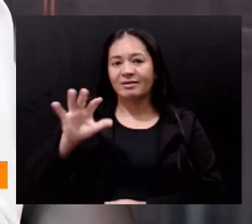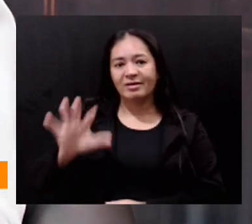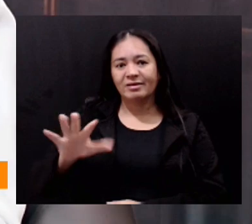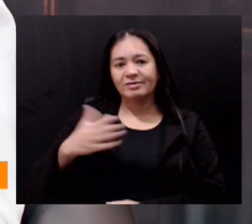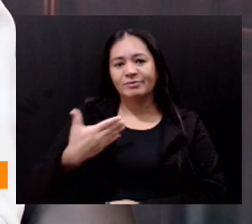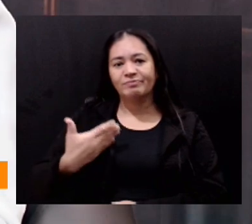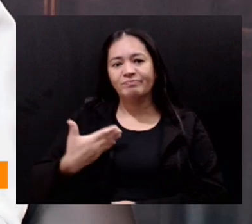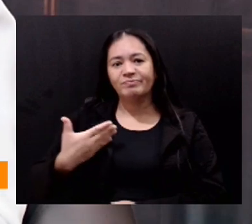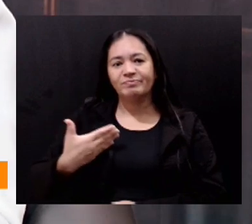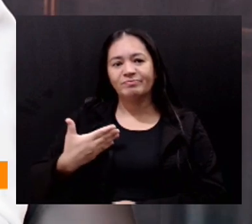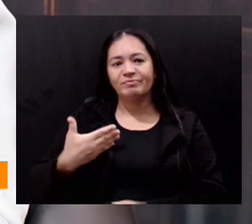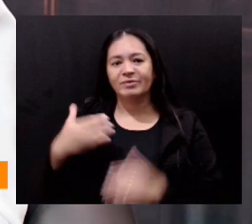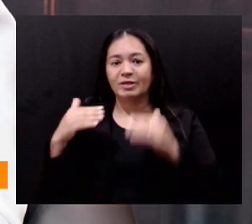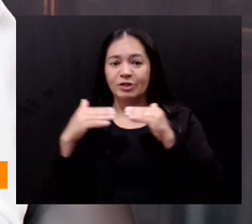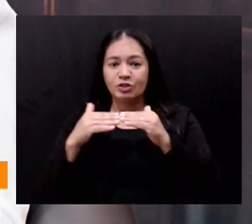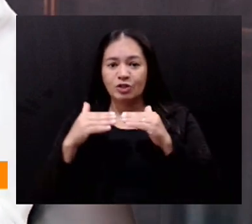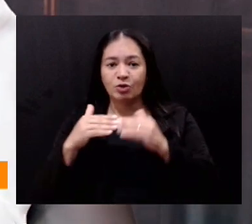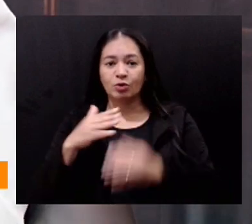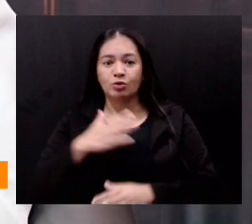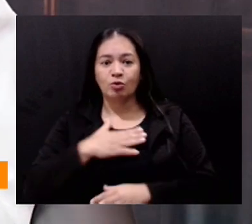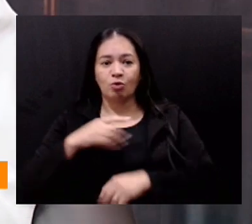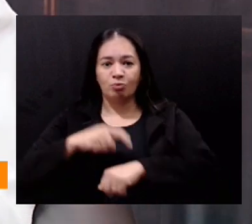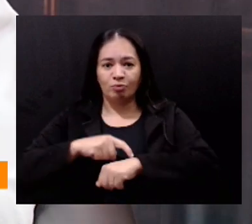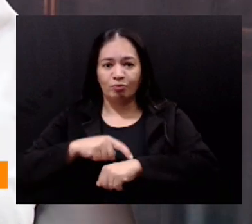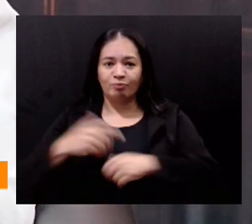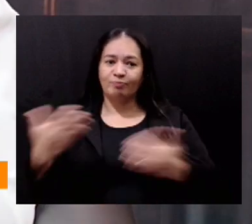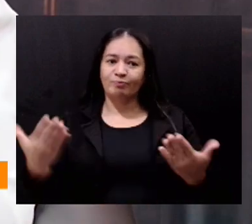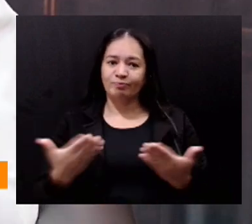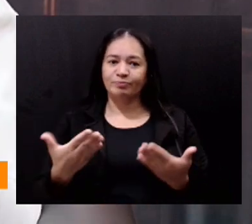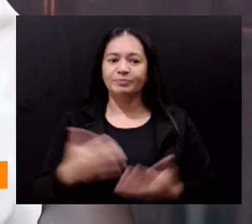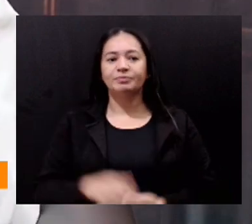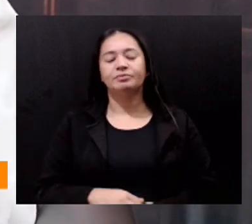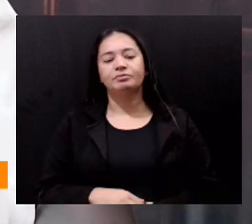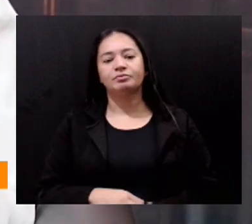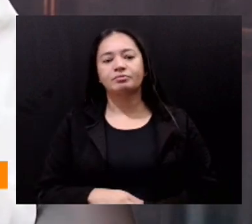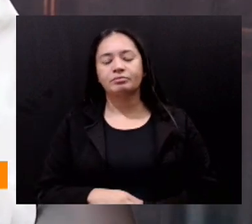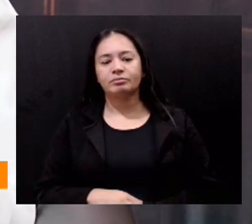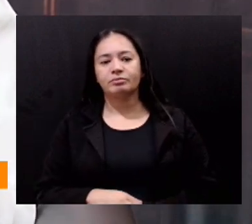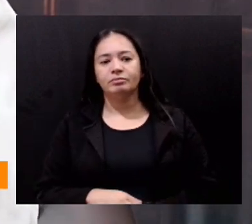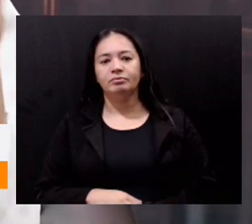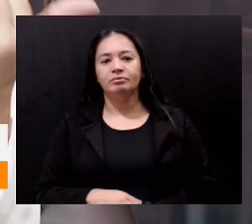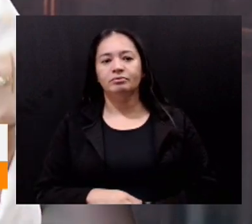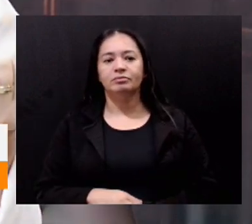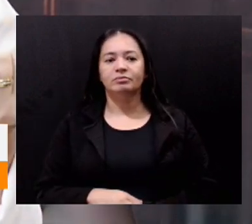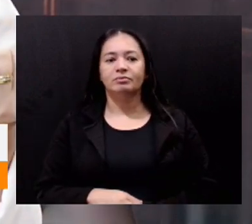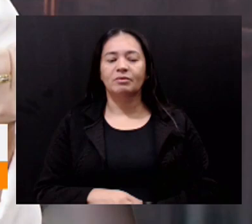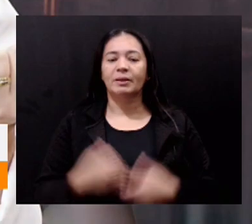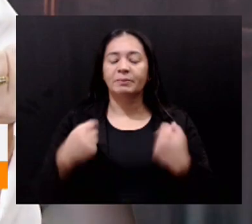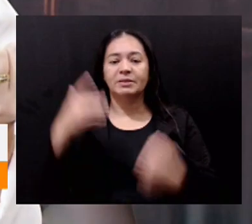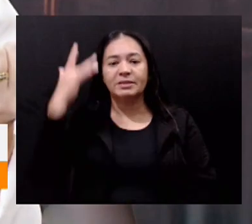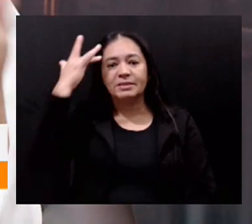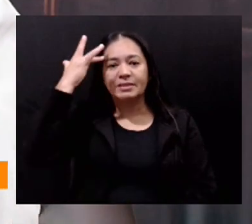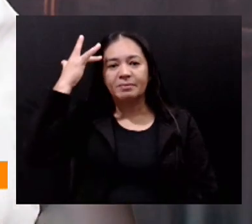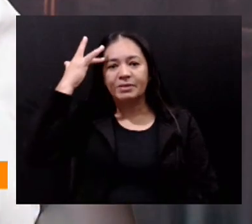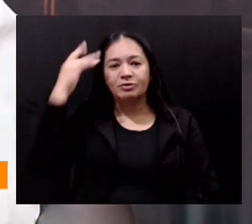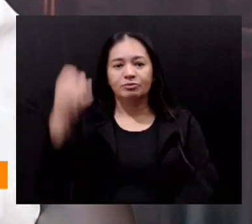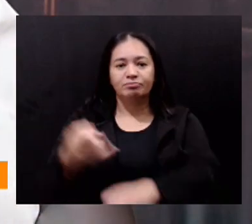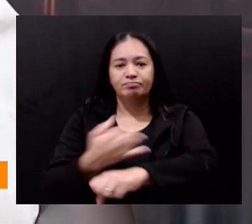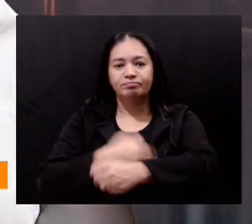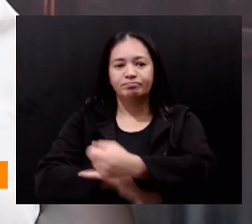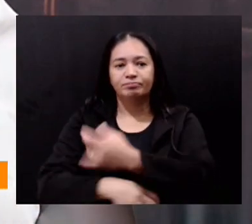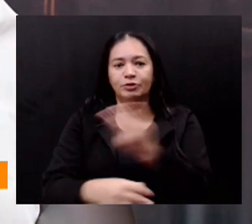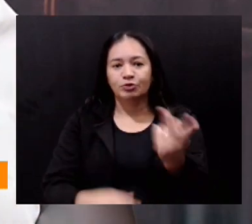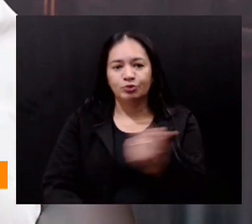com o meu momento atual. Né. Uhum. Entendi. Então, tem esse amadurecimento emocional de ambas as partes. Então